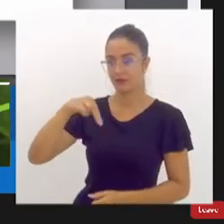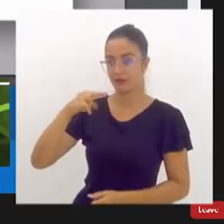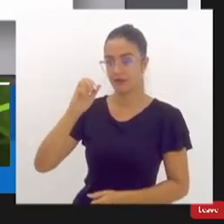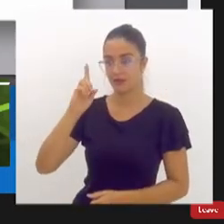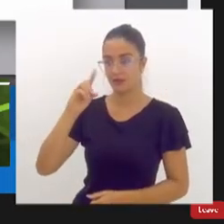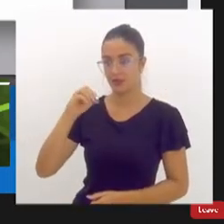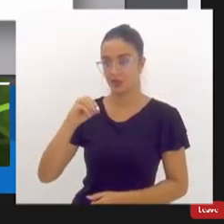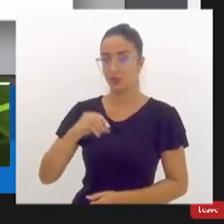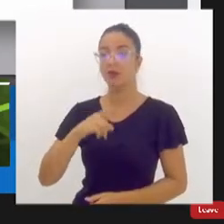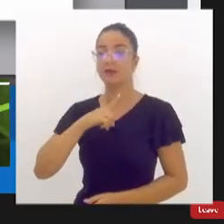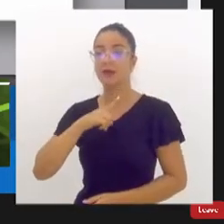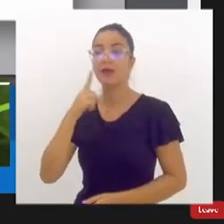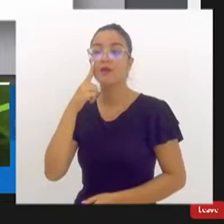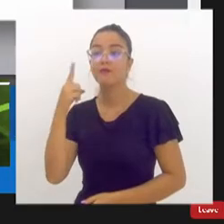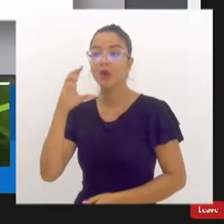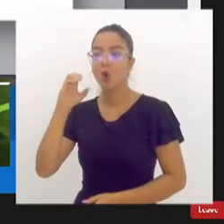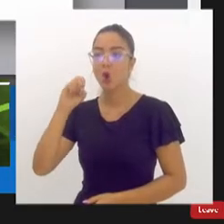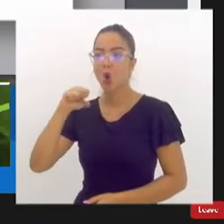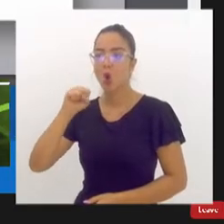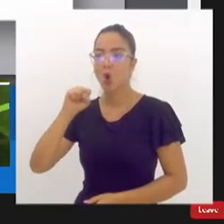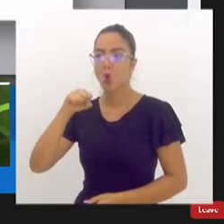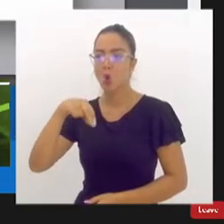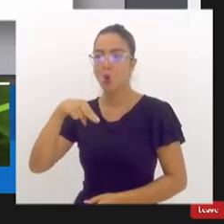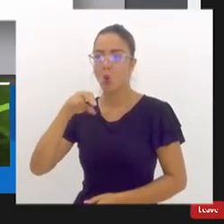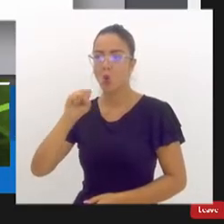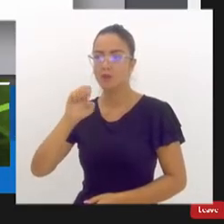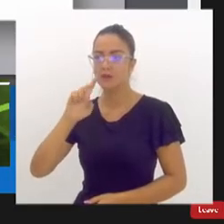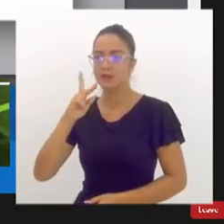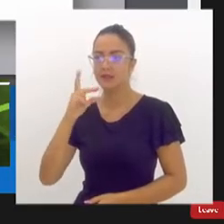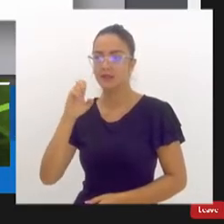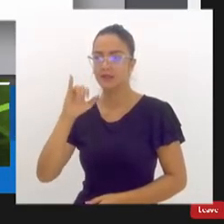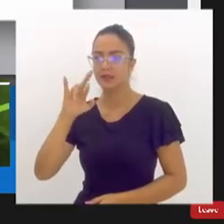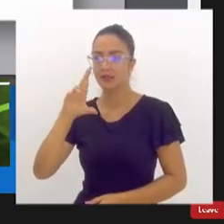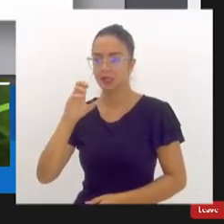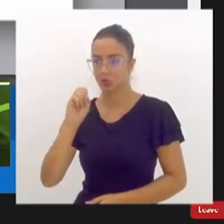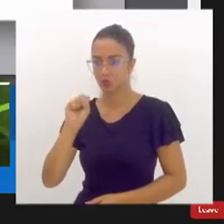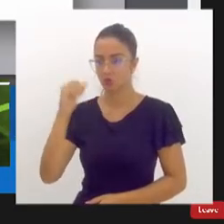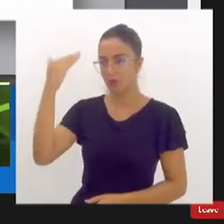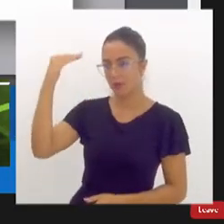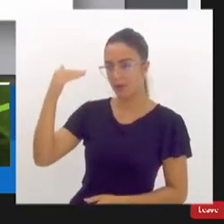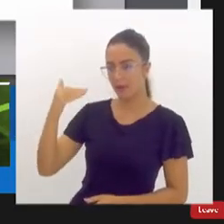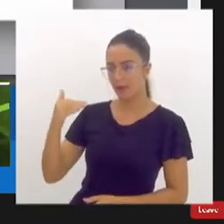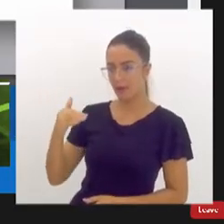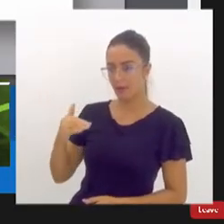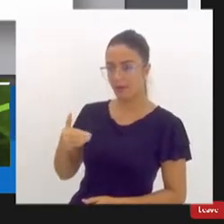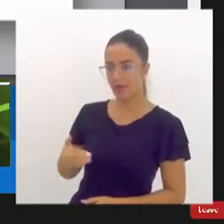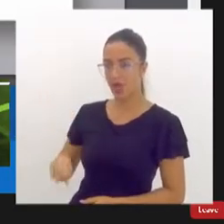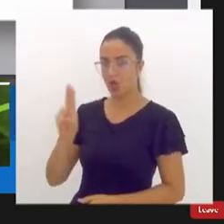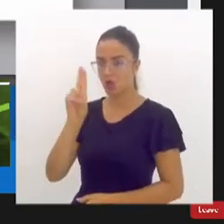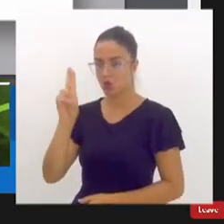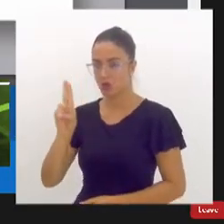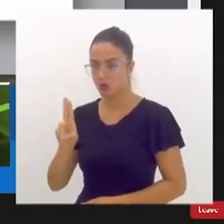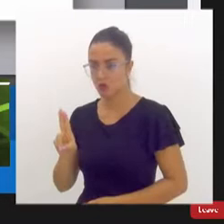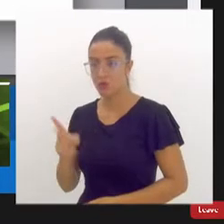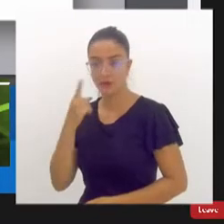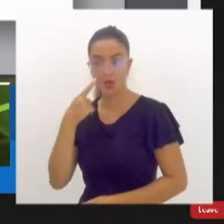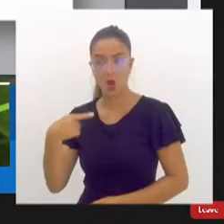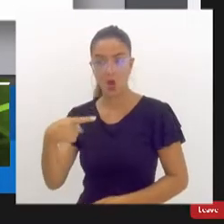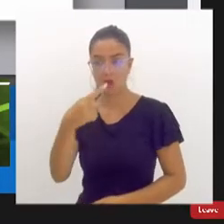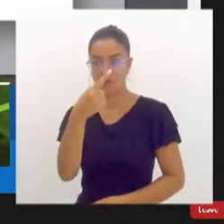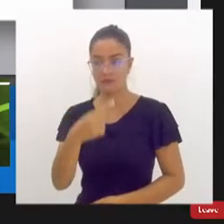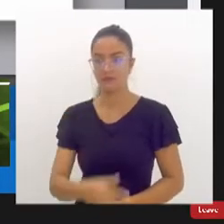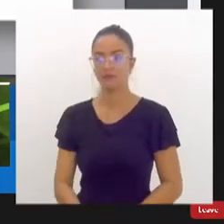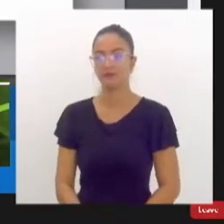Leite, é composto pelos conselheiros Elisângela de Lima Silva, Fernando Garriga, Flávia Monteiro Barros, José Carlos da Silva